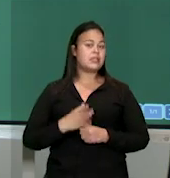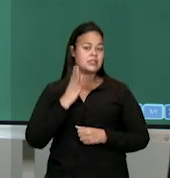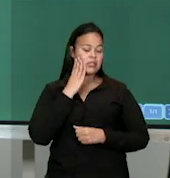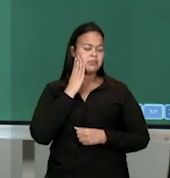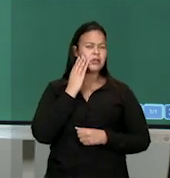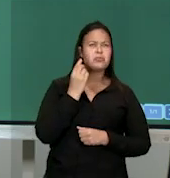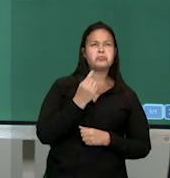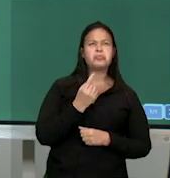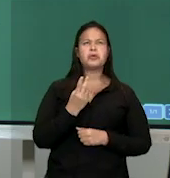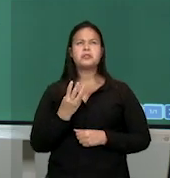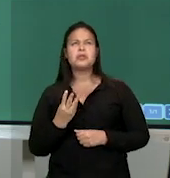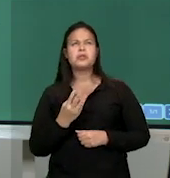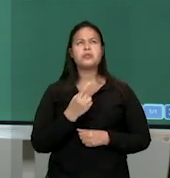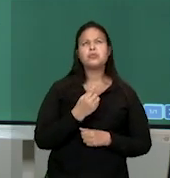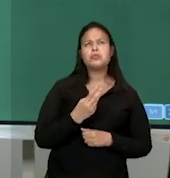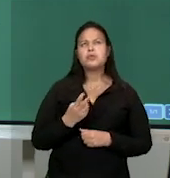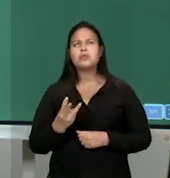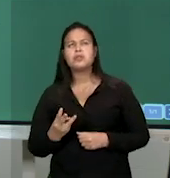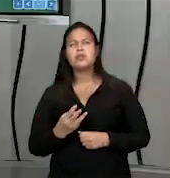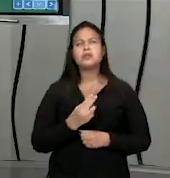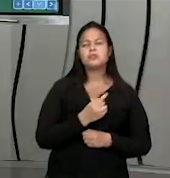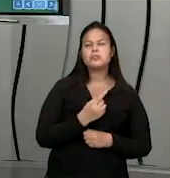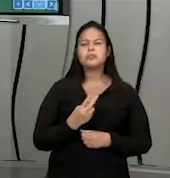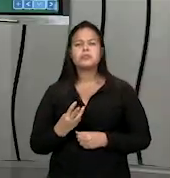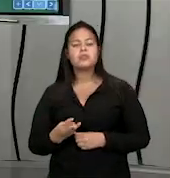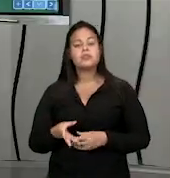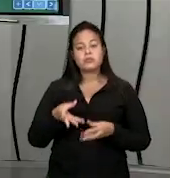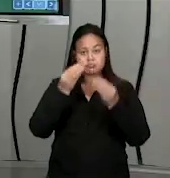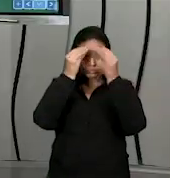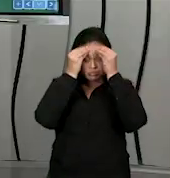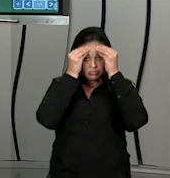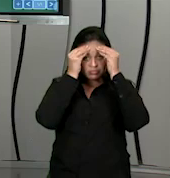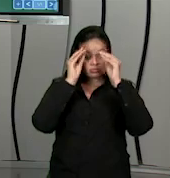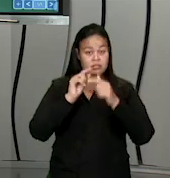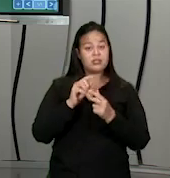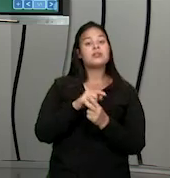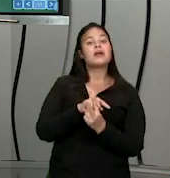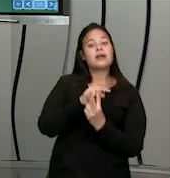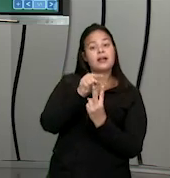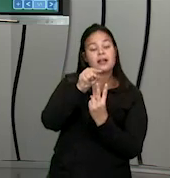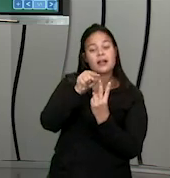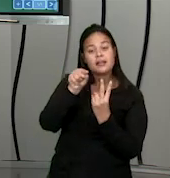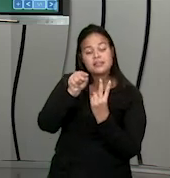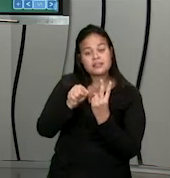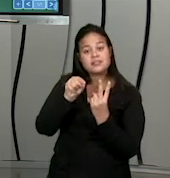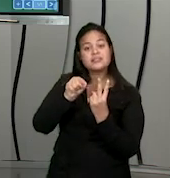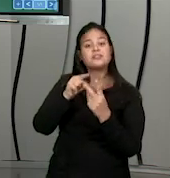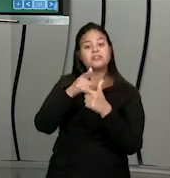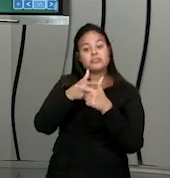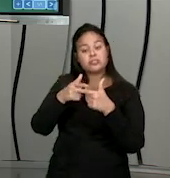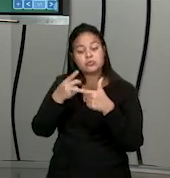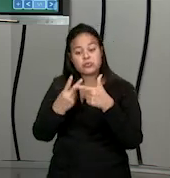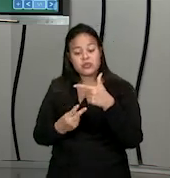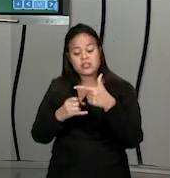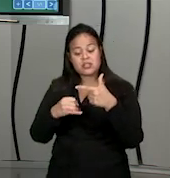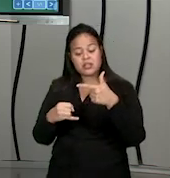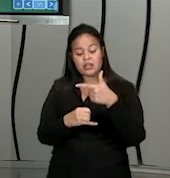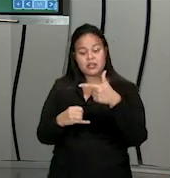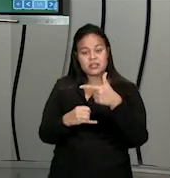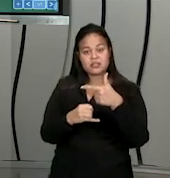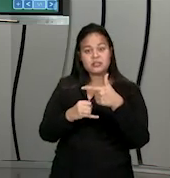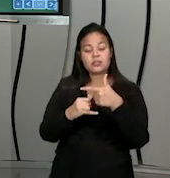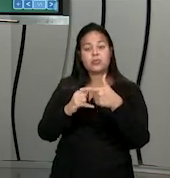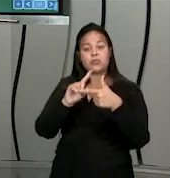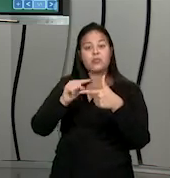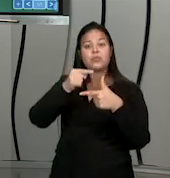2, 3, 1, 2, 3. Se você sabe isso, só colocar a raiz, dividir por 2. Se tiver na parte de baixo negativo, na parte